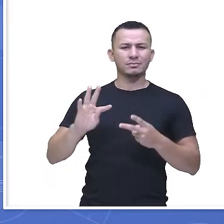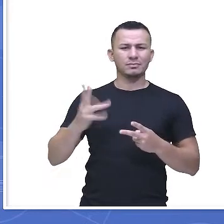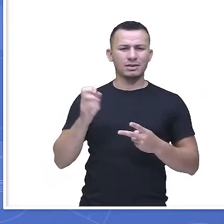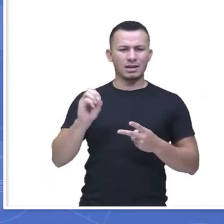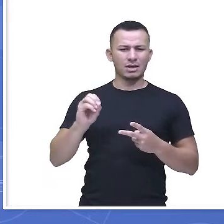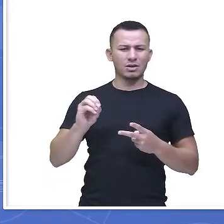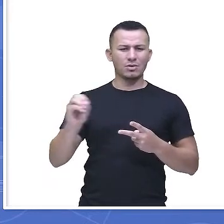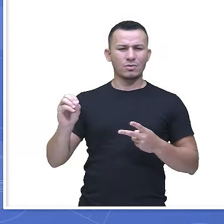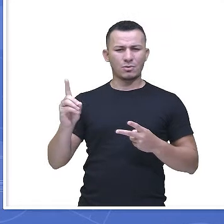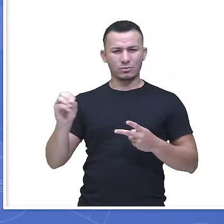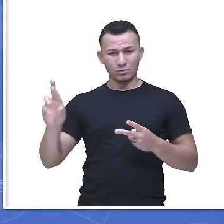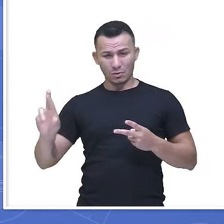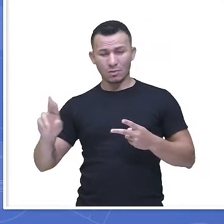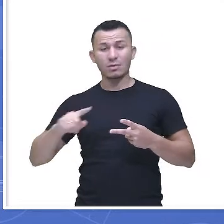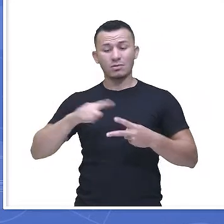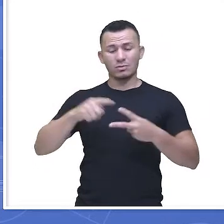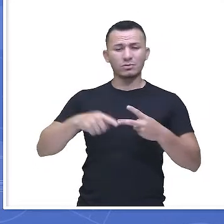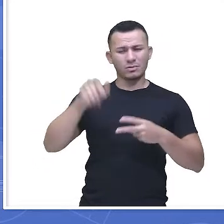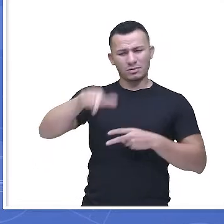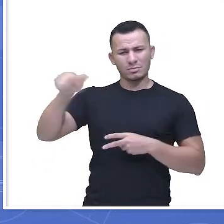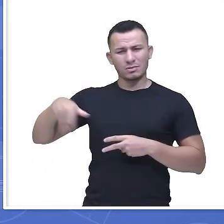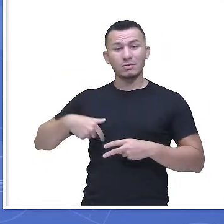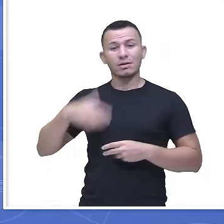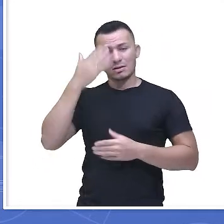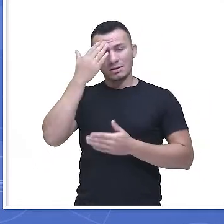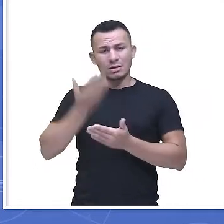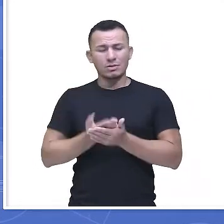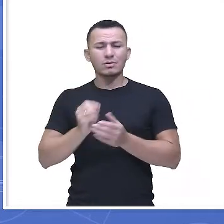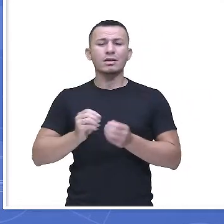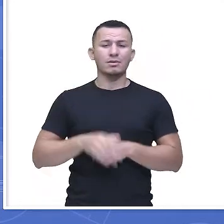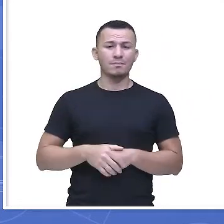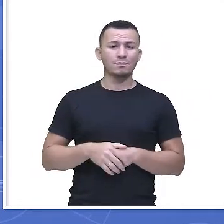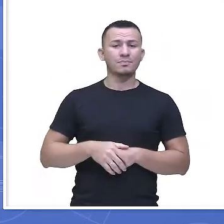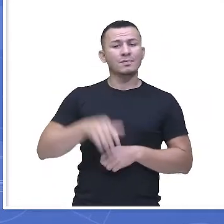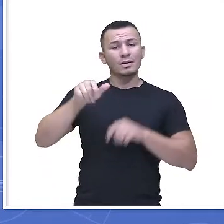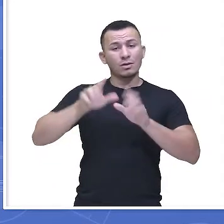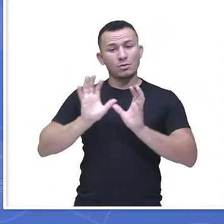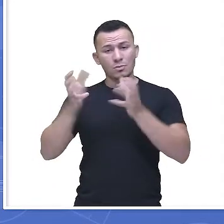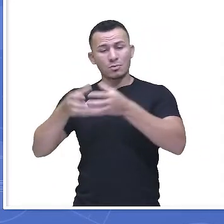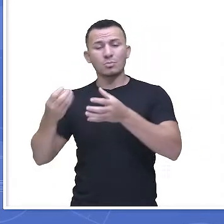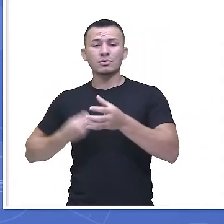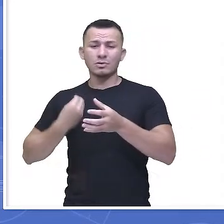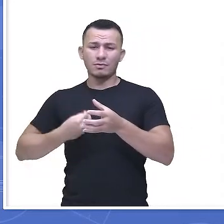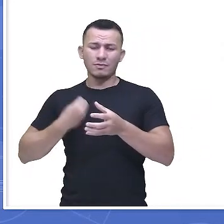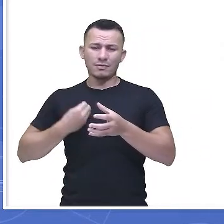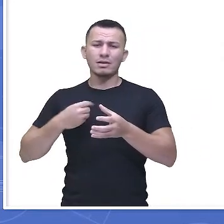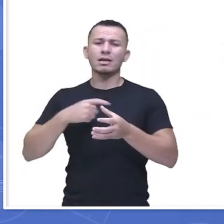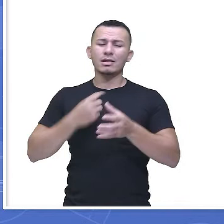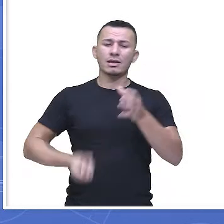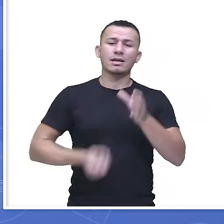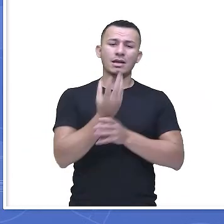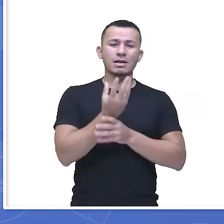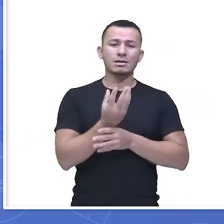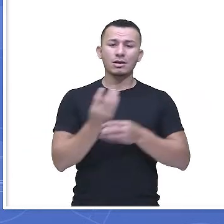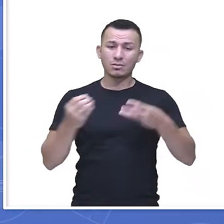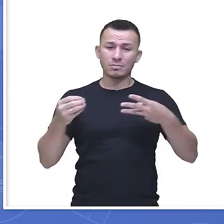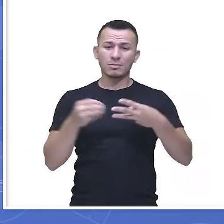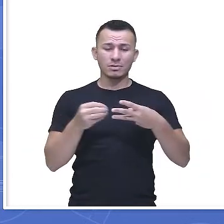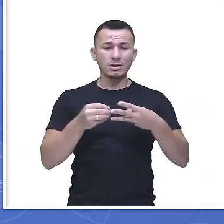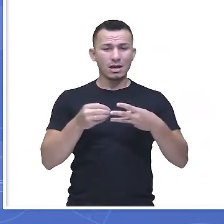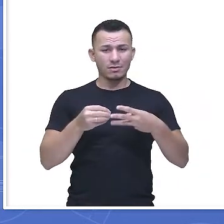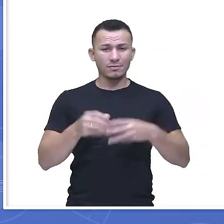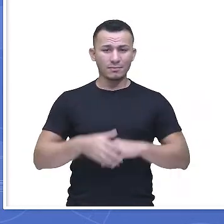seres vivos são formados por células. Todos os seres vivos são formados